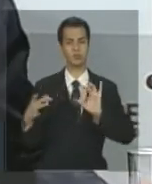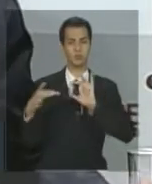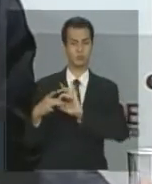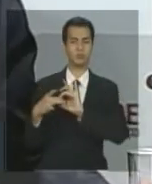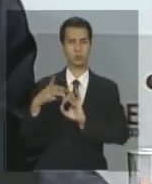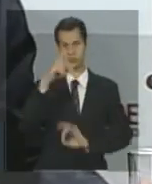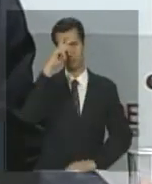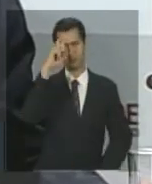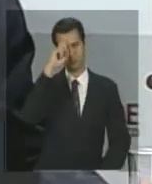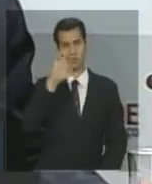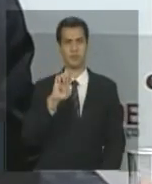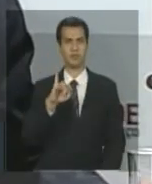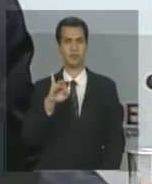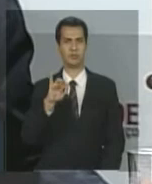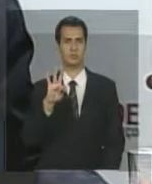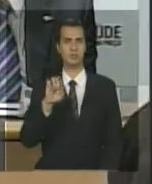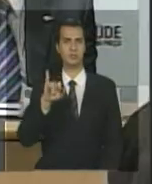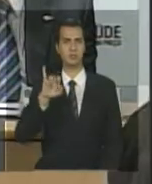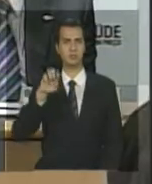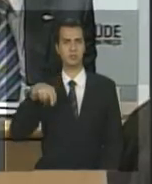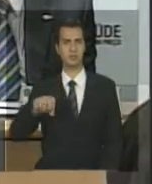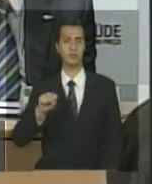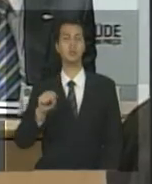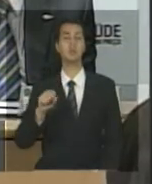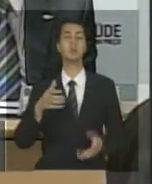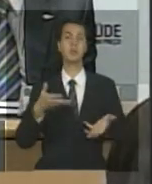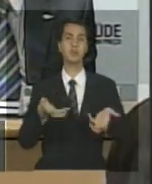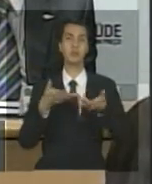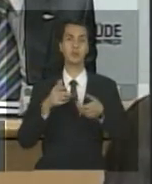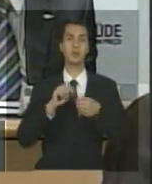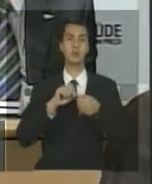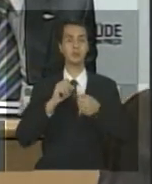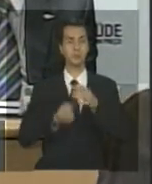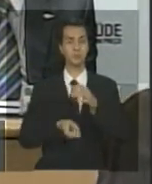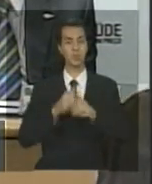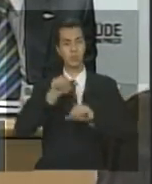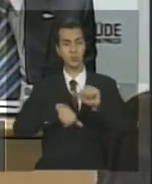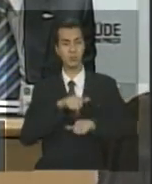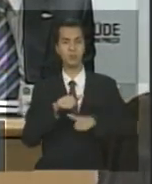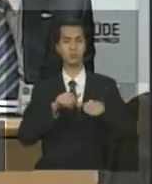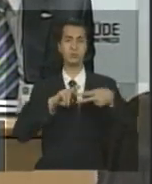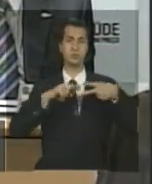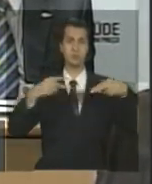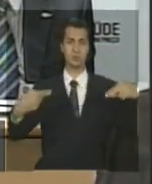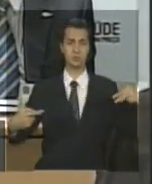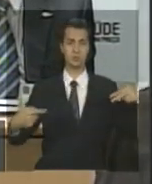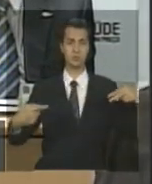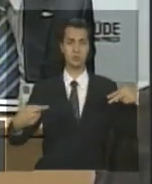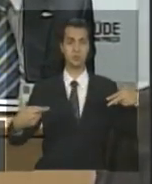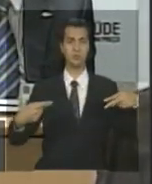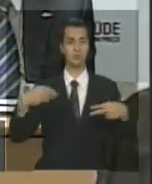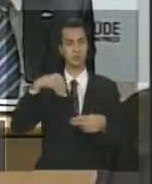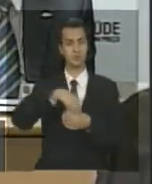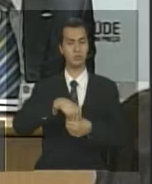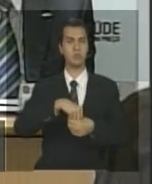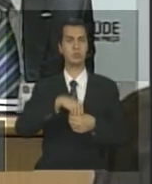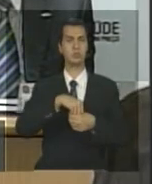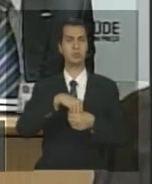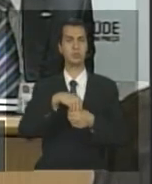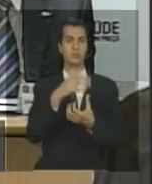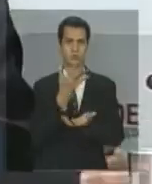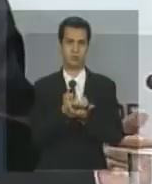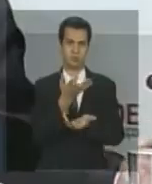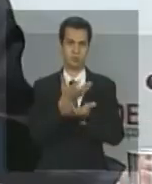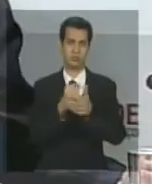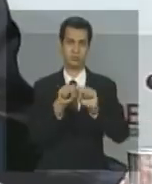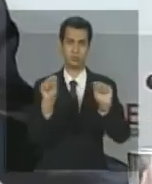Paulo para rapidamente ampliarmos a variabilidade genética que o Brasil poderia ter no seu banco. Acho que essa grande conquista, né? Nós estamos